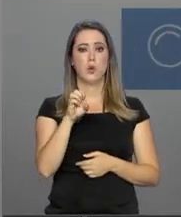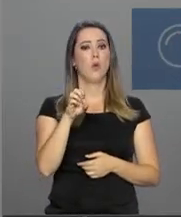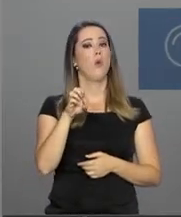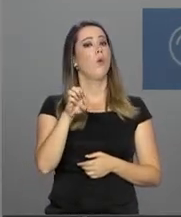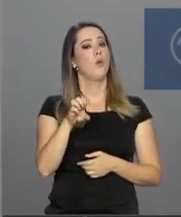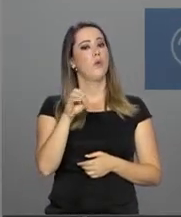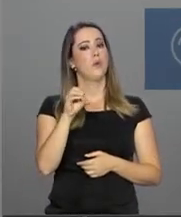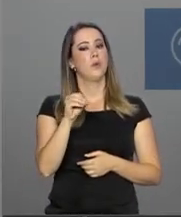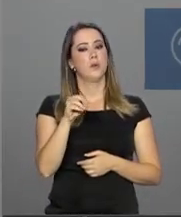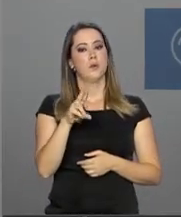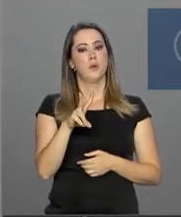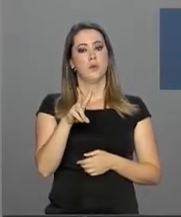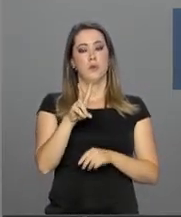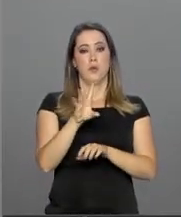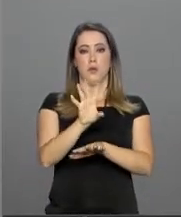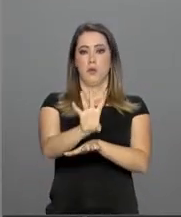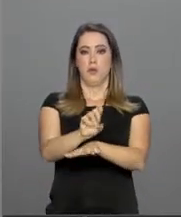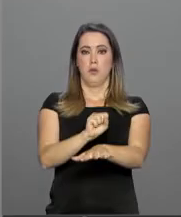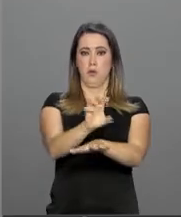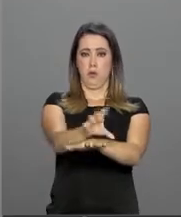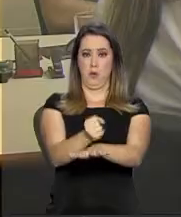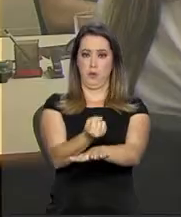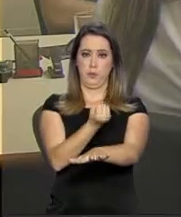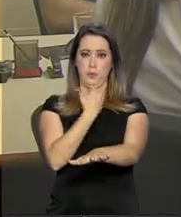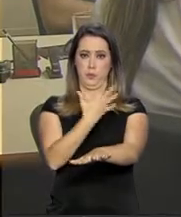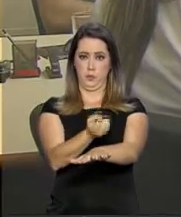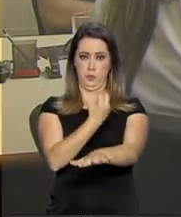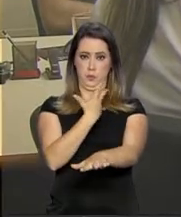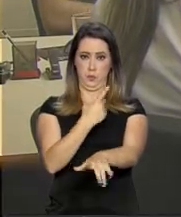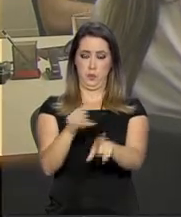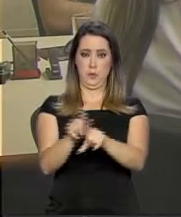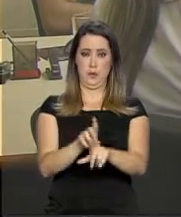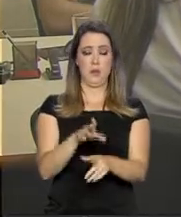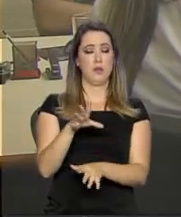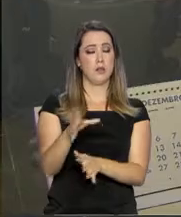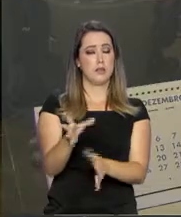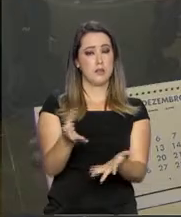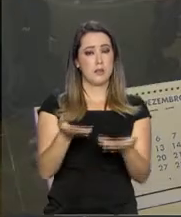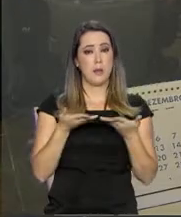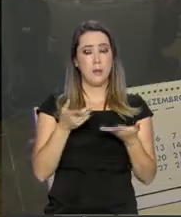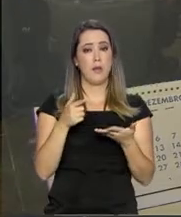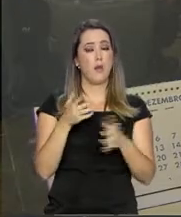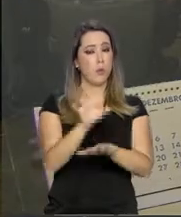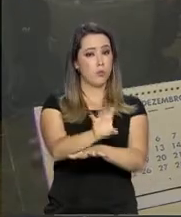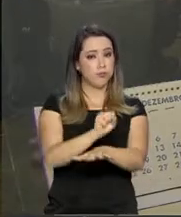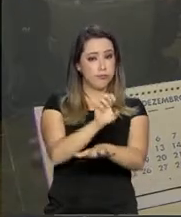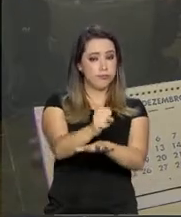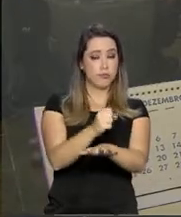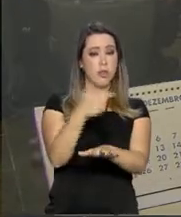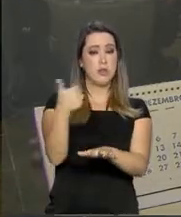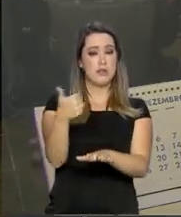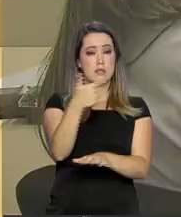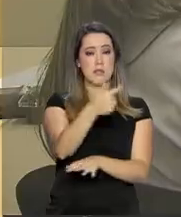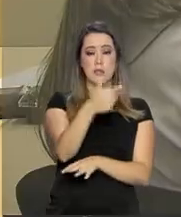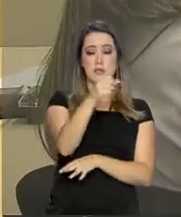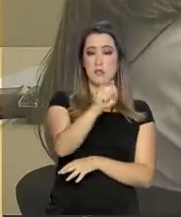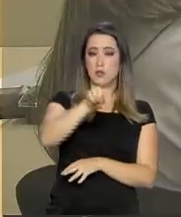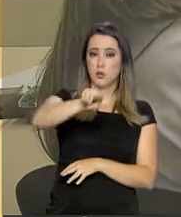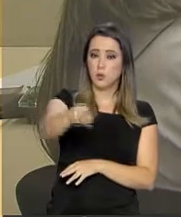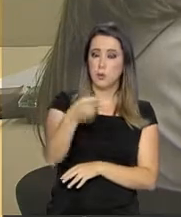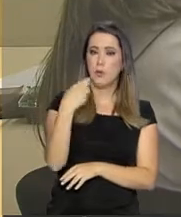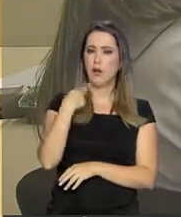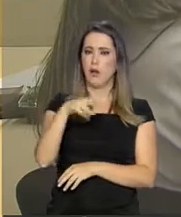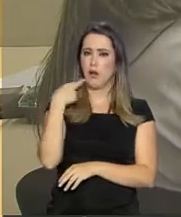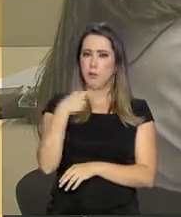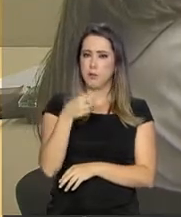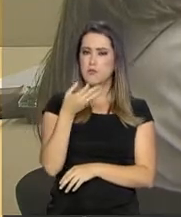sistema de ouvidoria do poder executivo federal recebeu em 2016 quase 178 mil reclamações sugestões